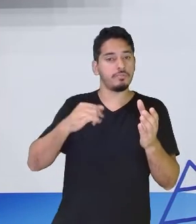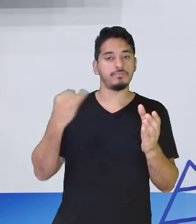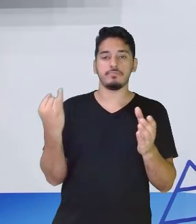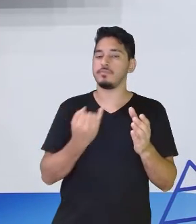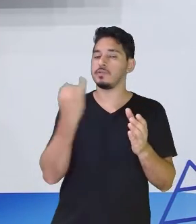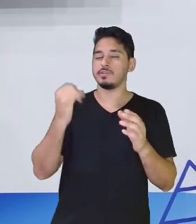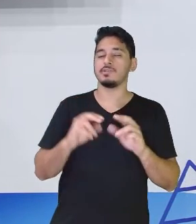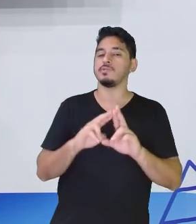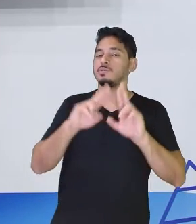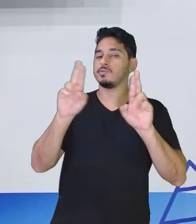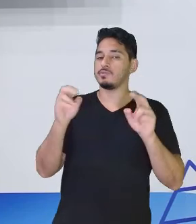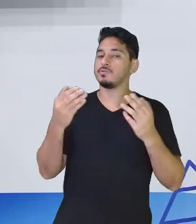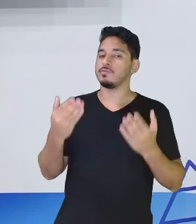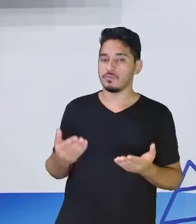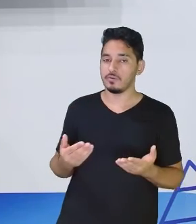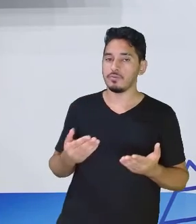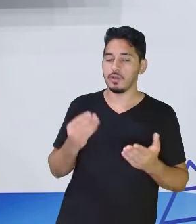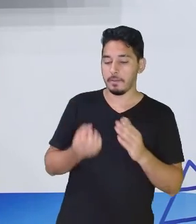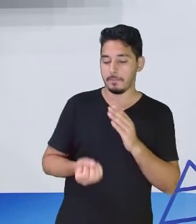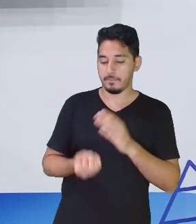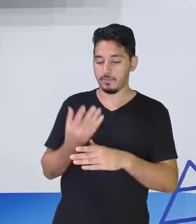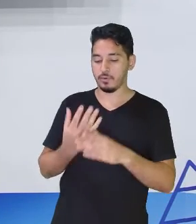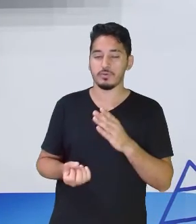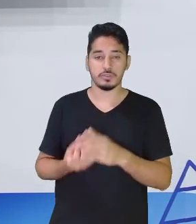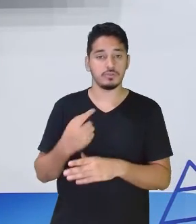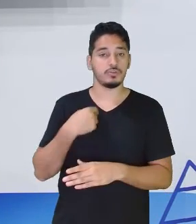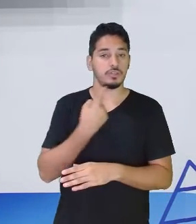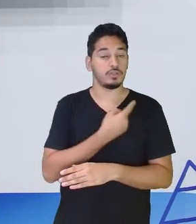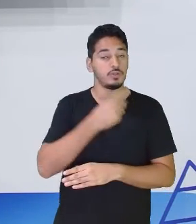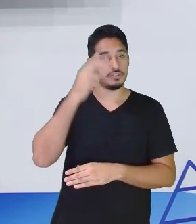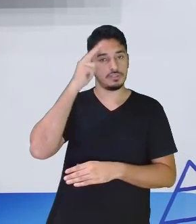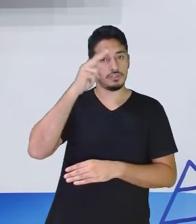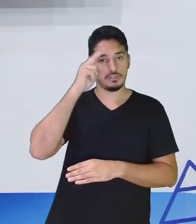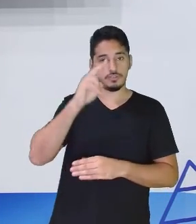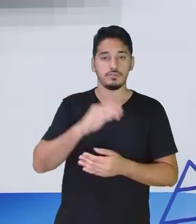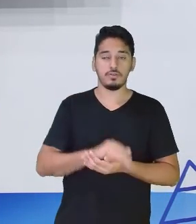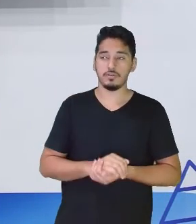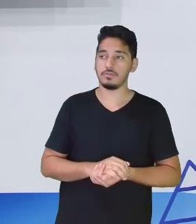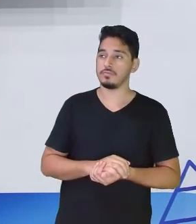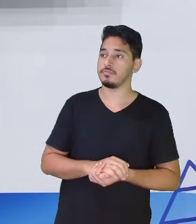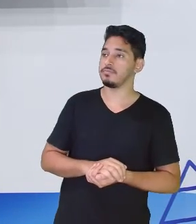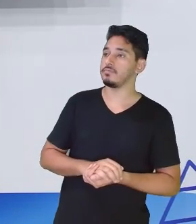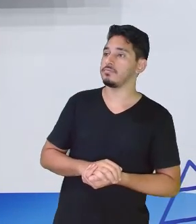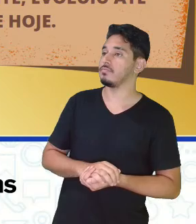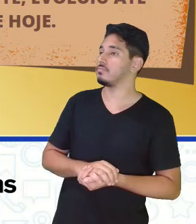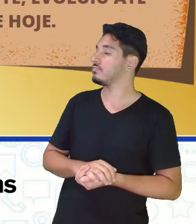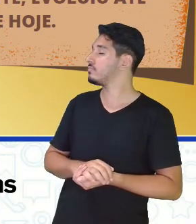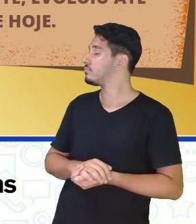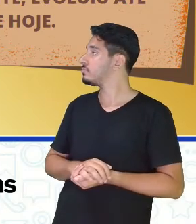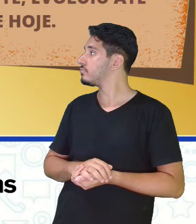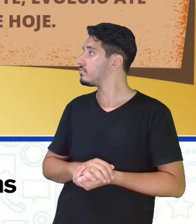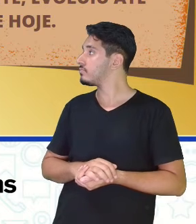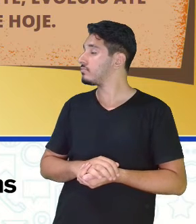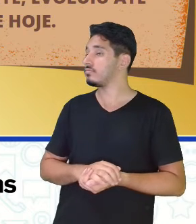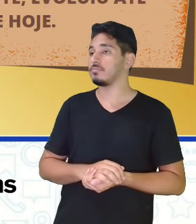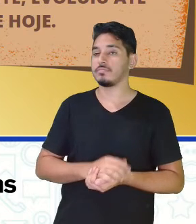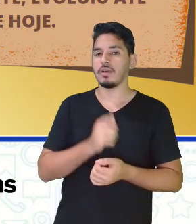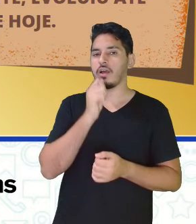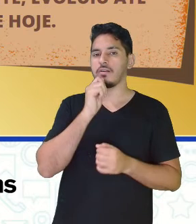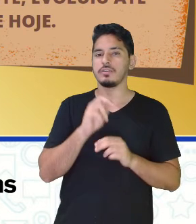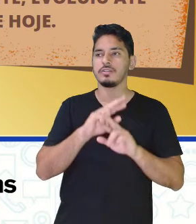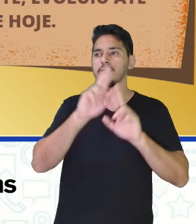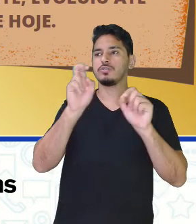diz respeito aí a uma produção e a nossa história. O que é que nós temos mais? Ainda a